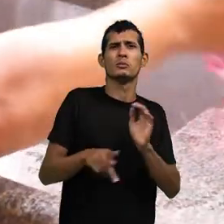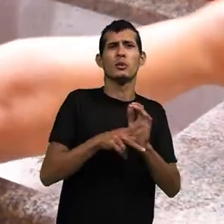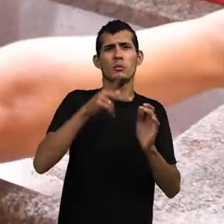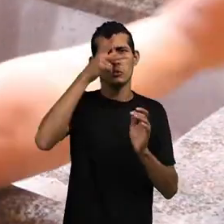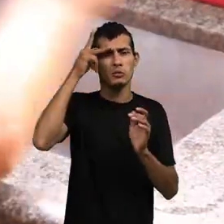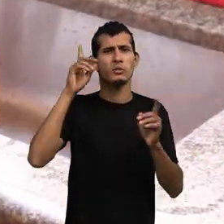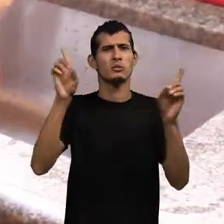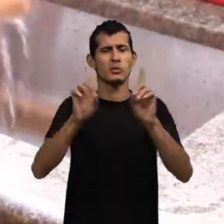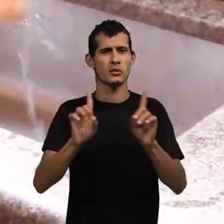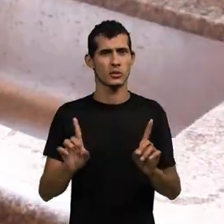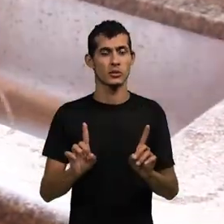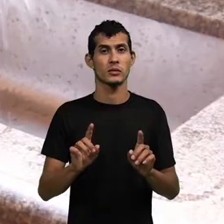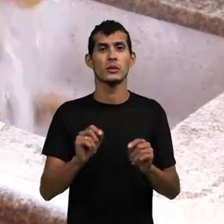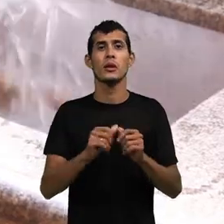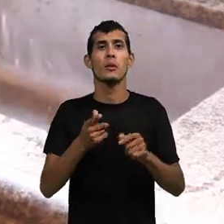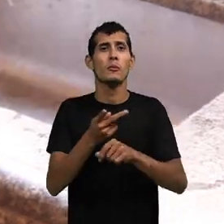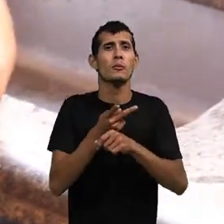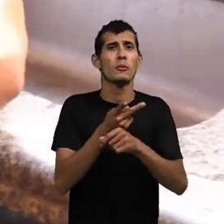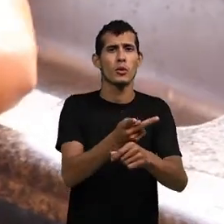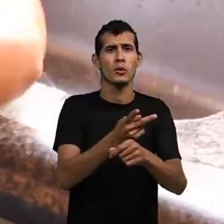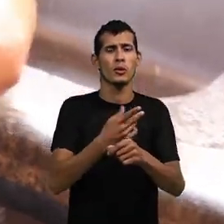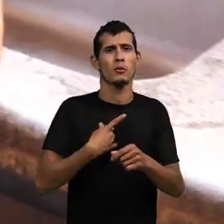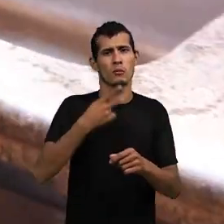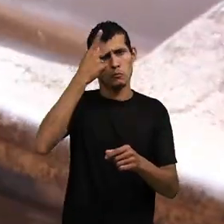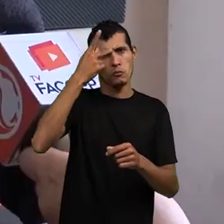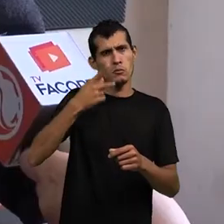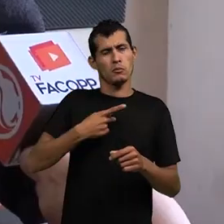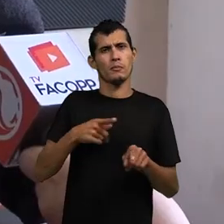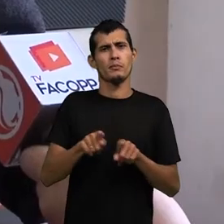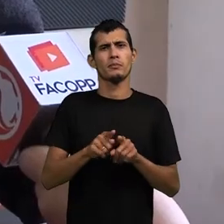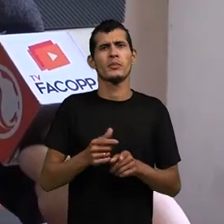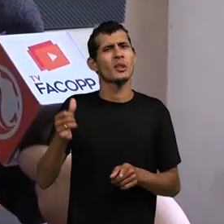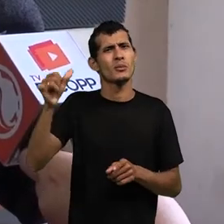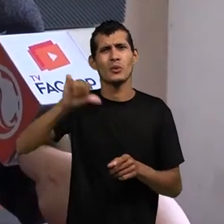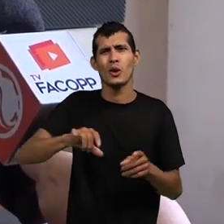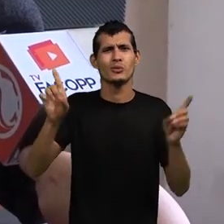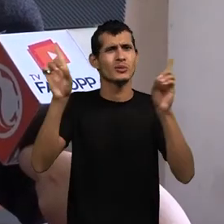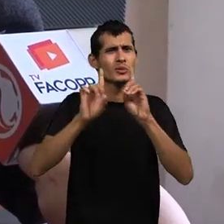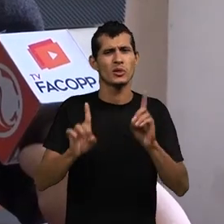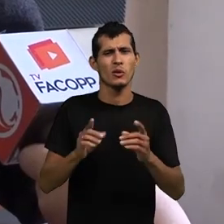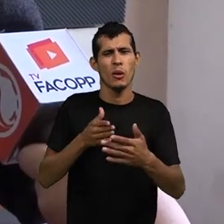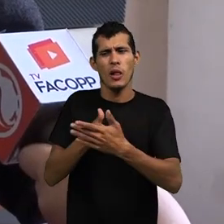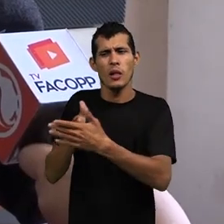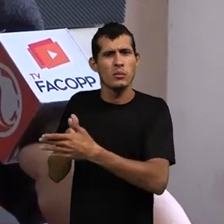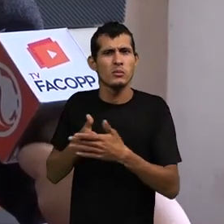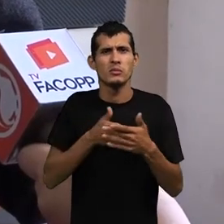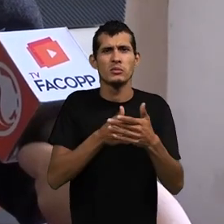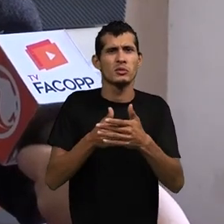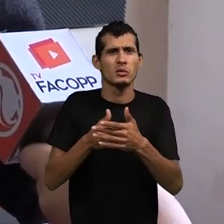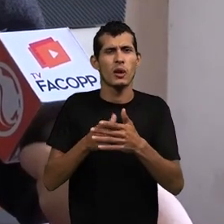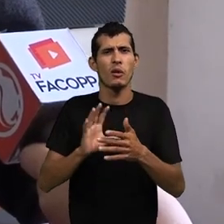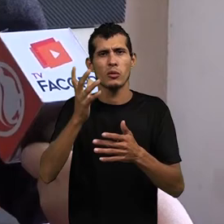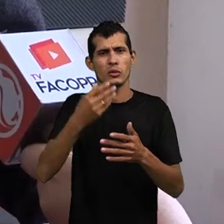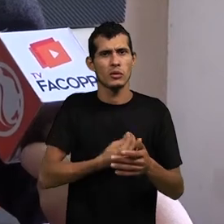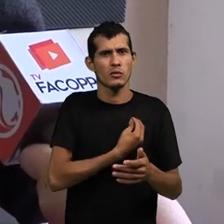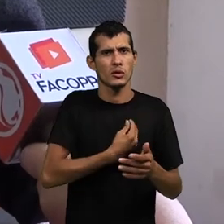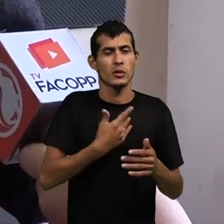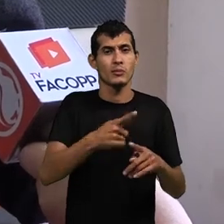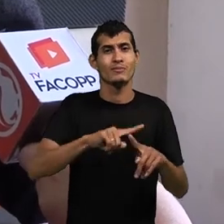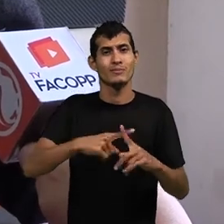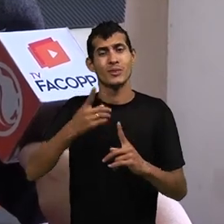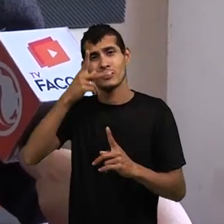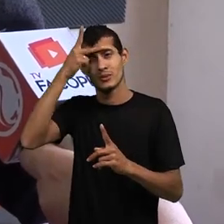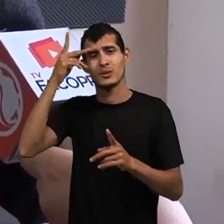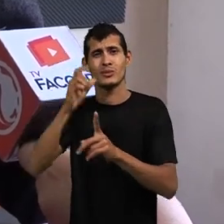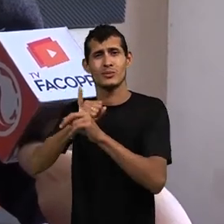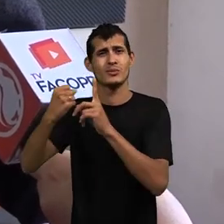às pessoas com deficiências, que buscam pela independência. A pior coisa na deficiência não é a limitação que ela te impõe, mas a limitação